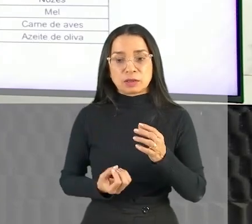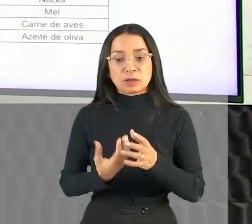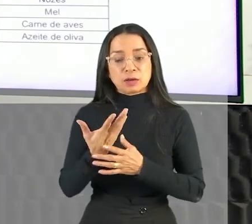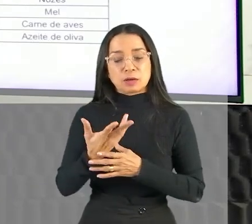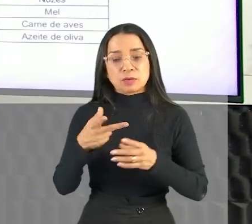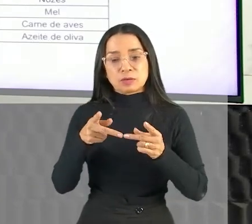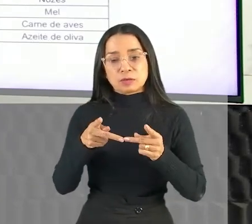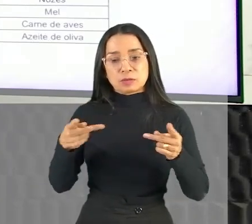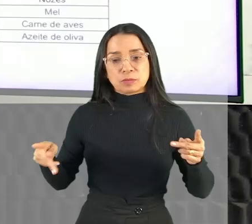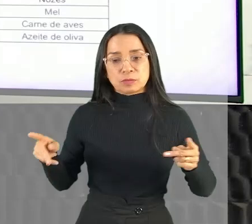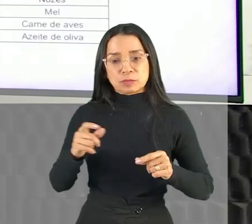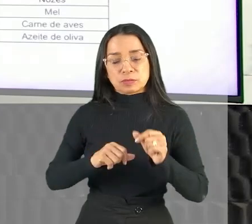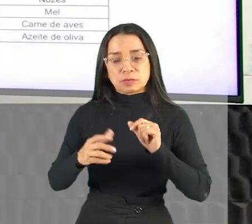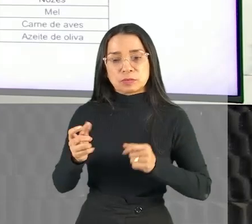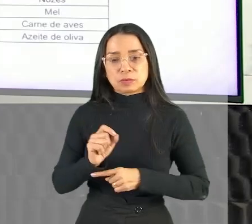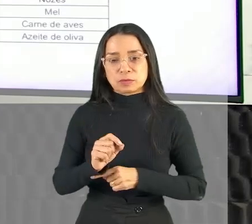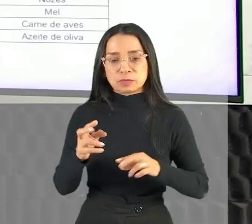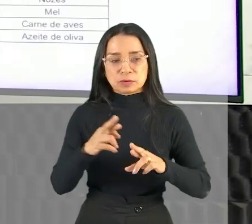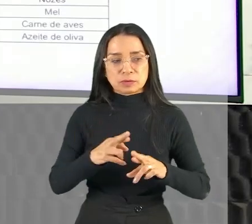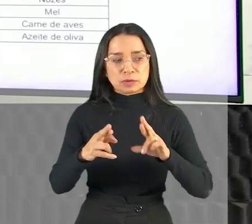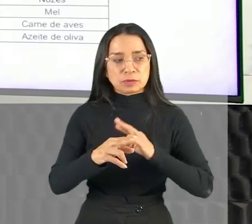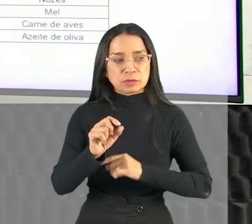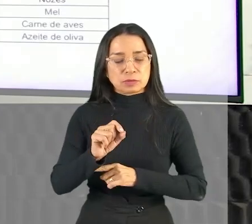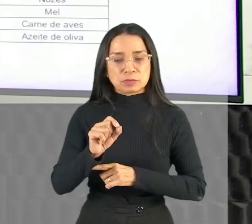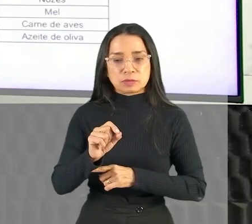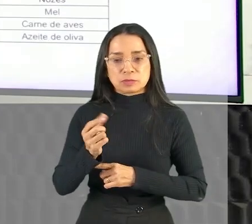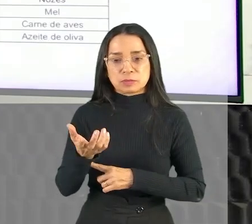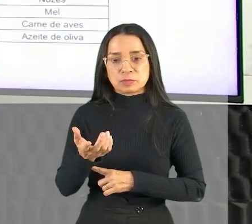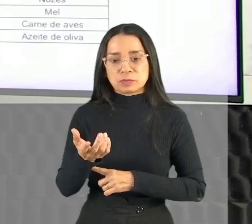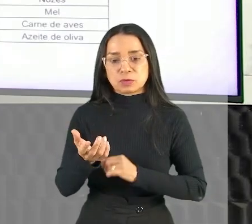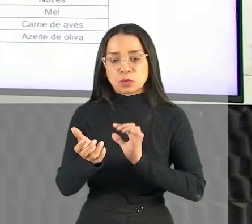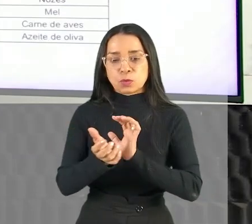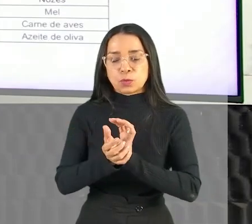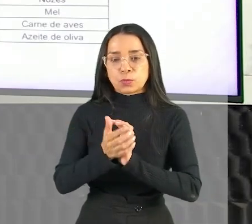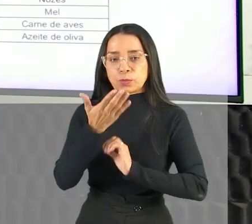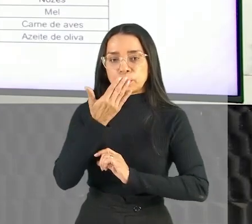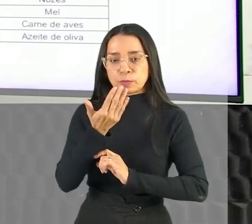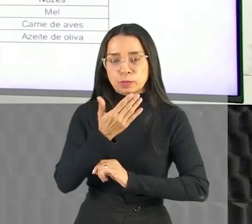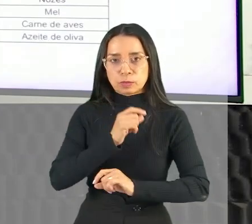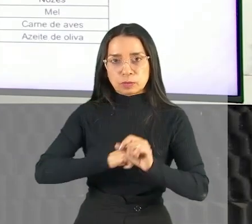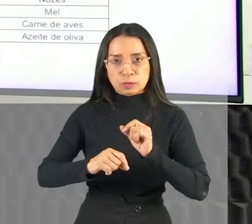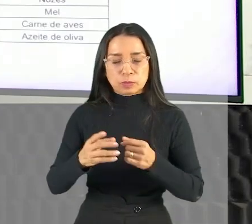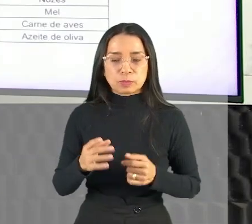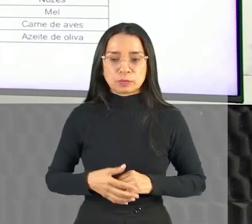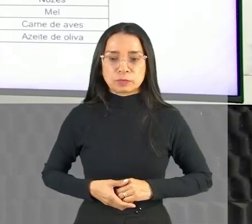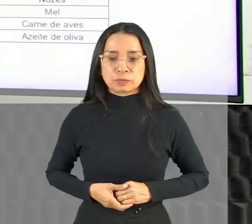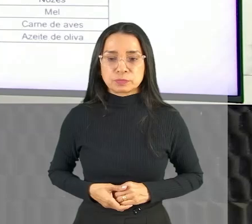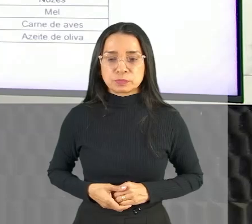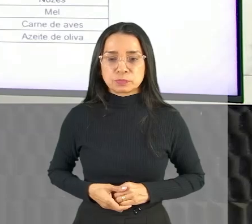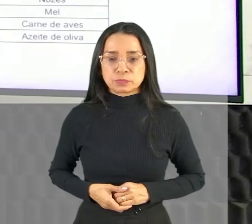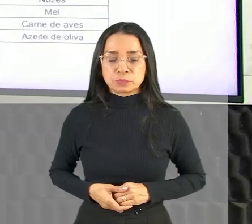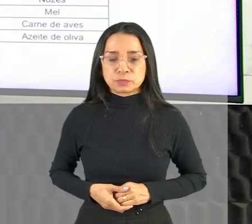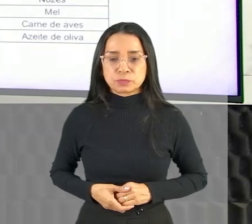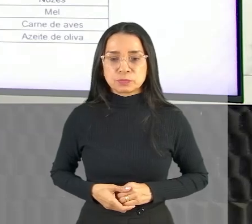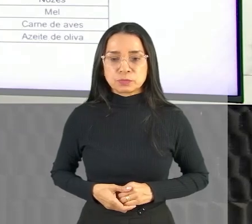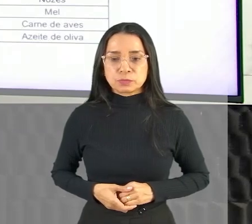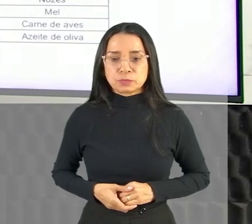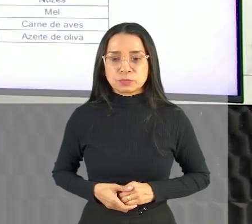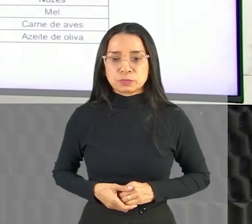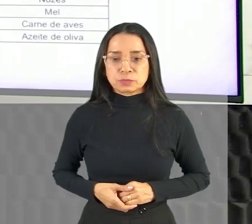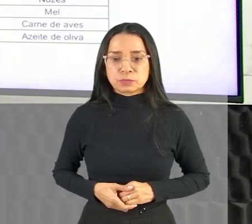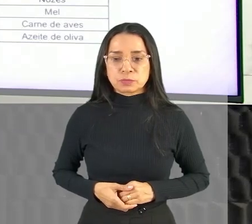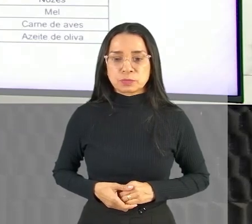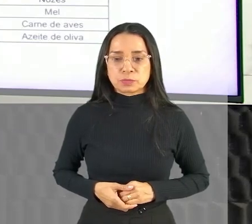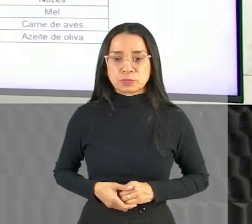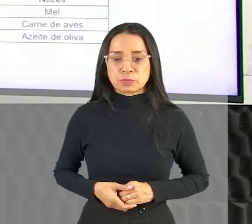de proteína, né? Se a gente está relacionando aí os grupos alimentares, é uma fonte de proteína. Então, o azeite de